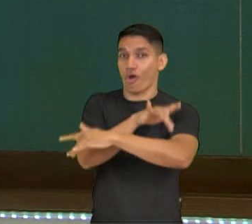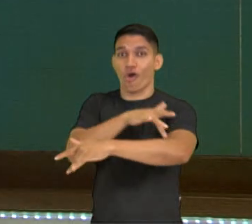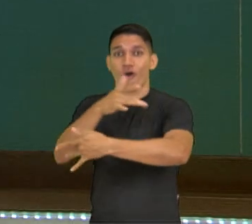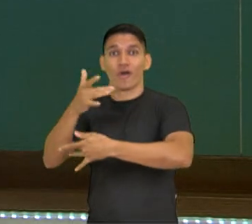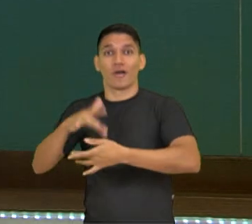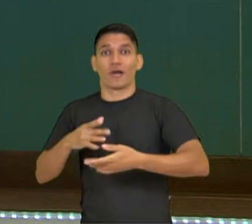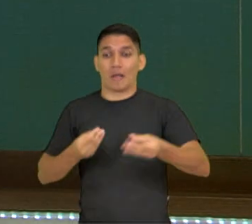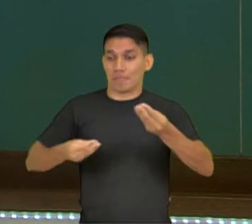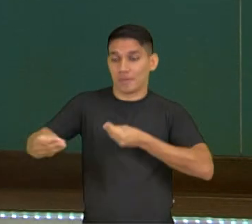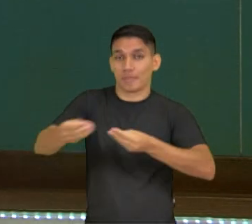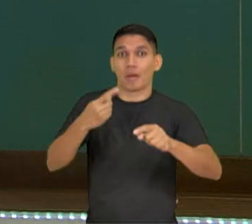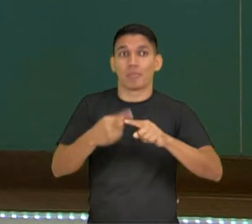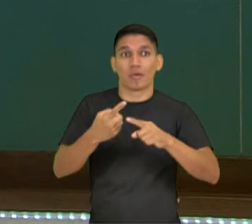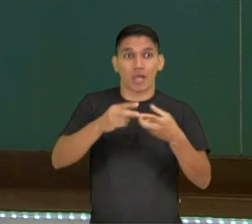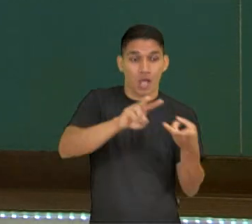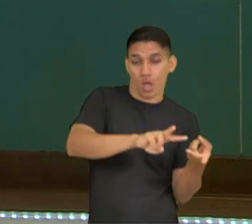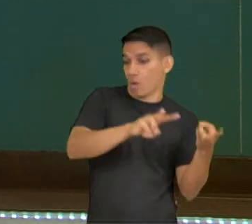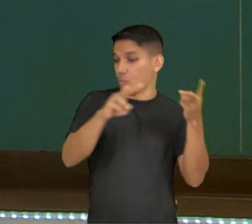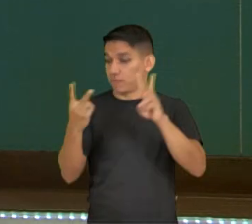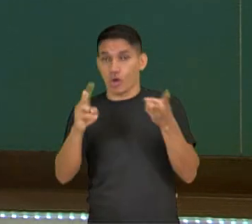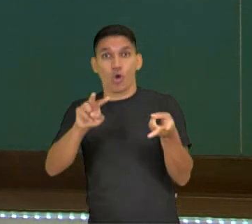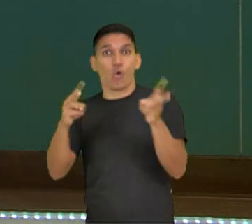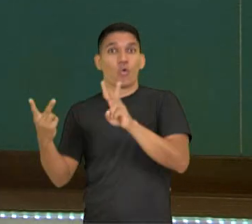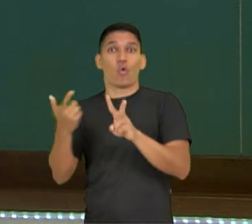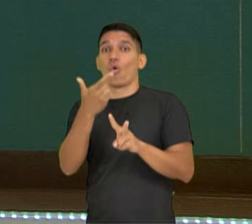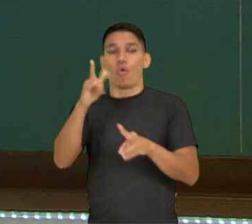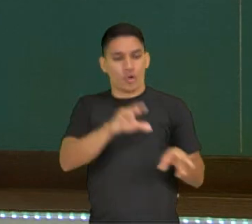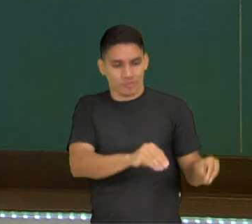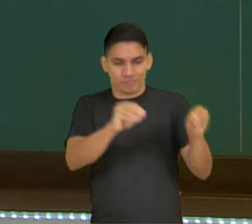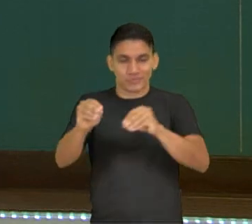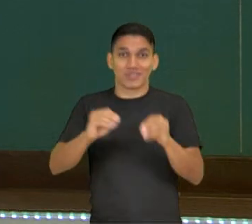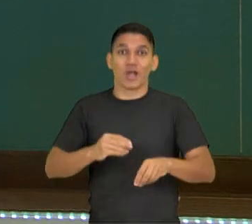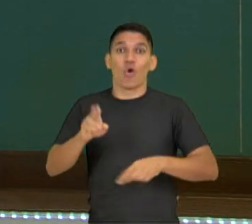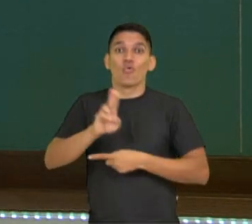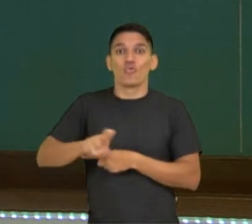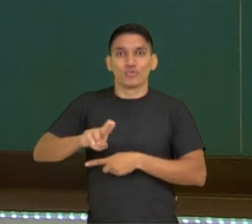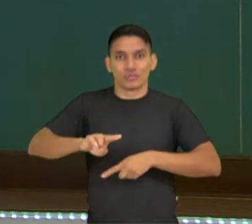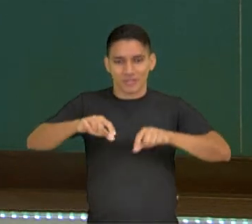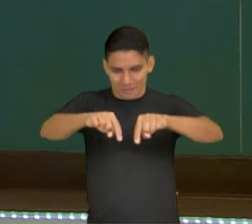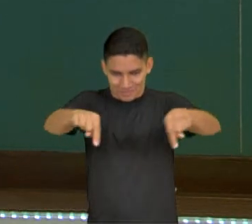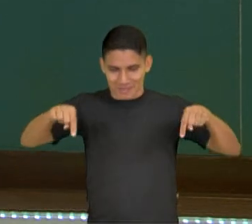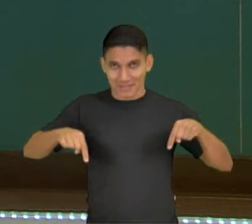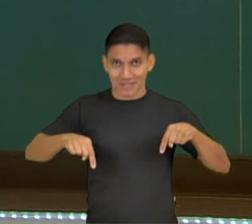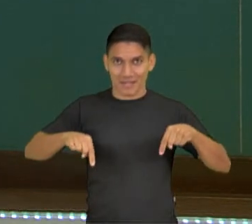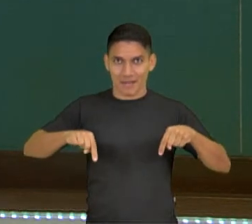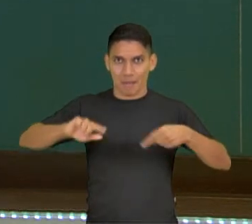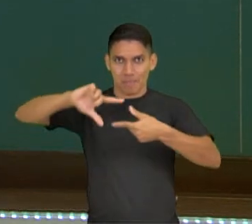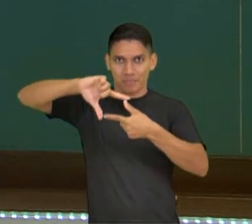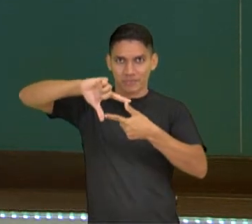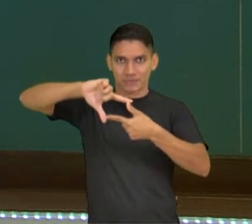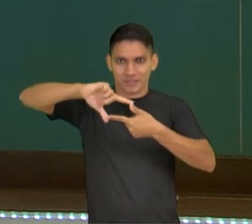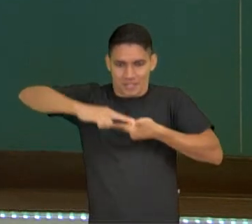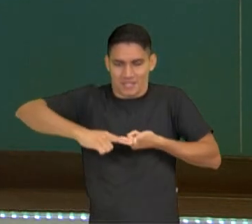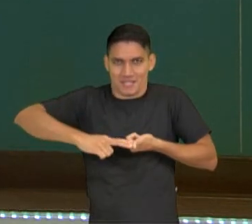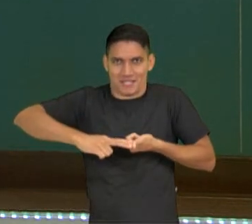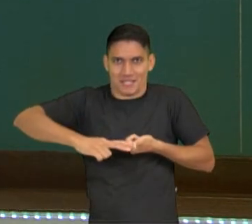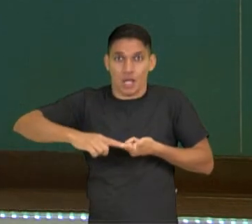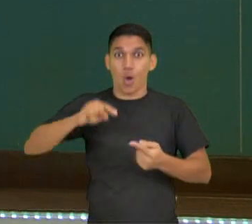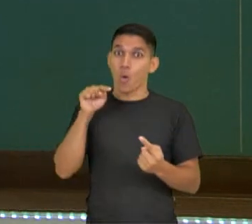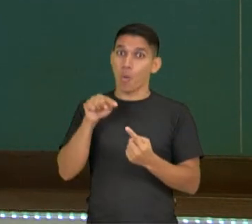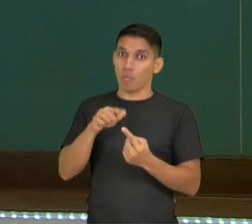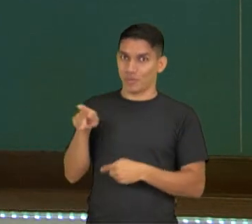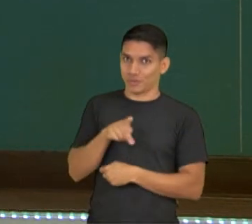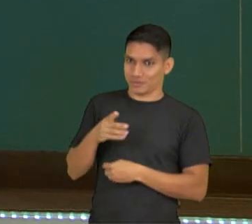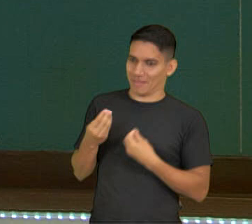outro lado, né, e tem que ajudar através desses tatames que estão no chão. Né, uma atividade em que o professor também dá um objetivo, você